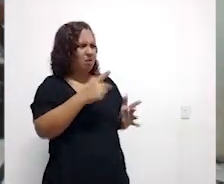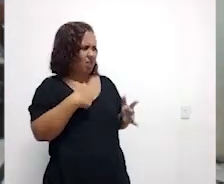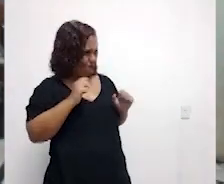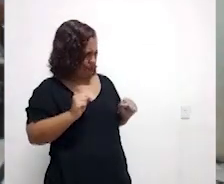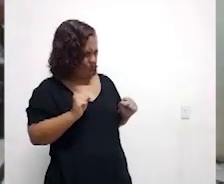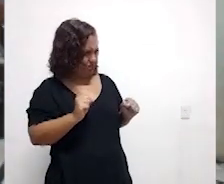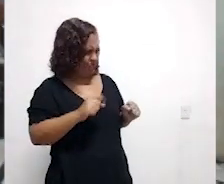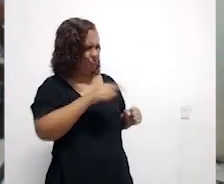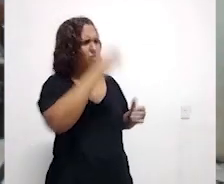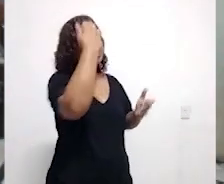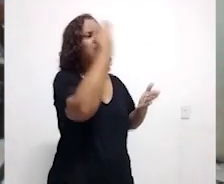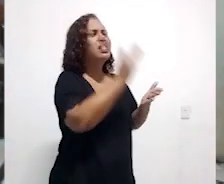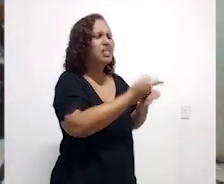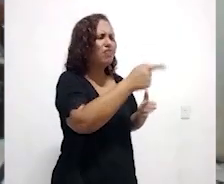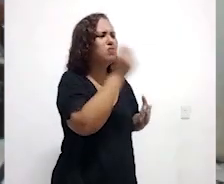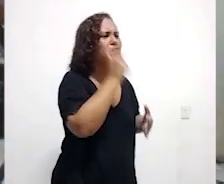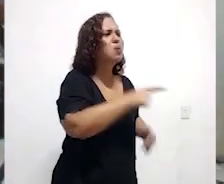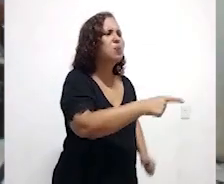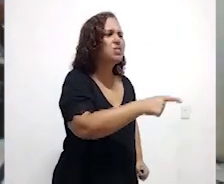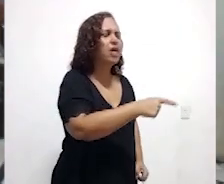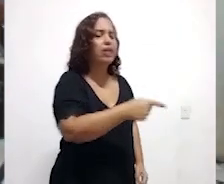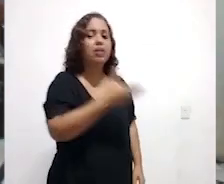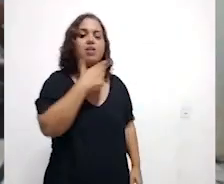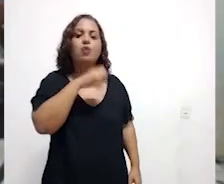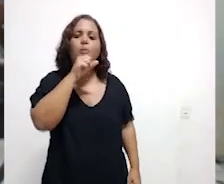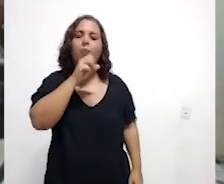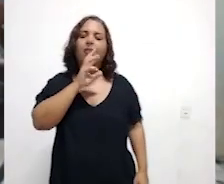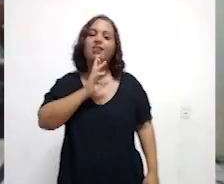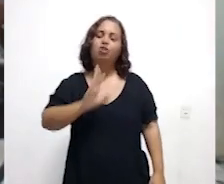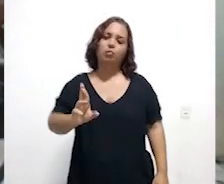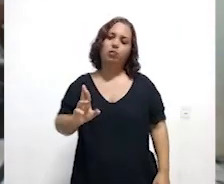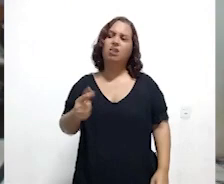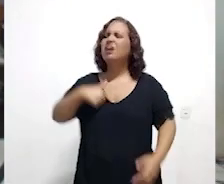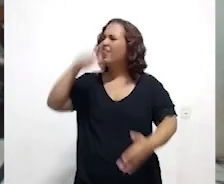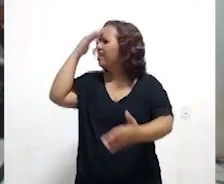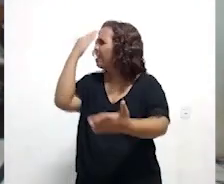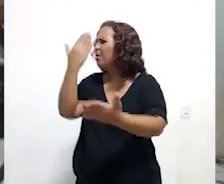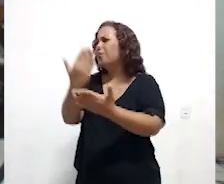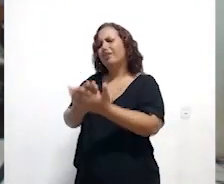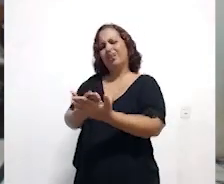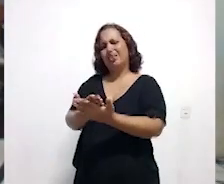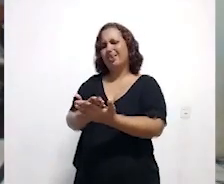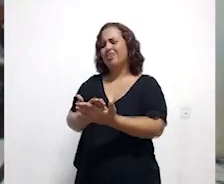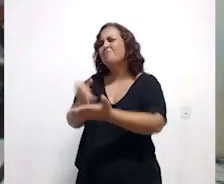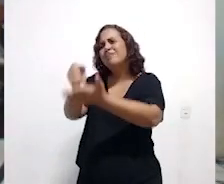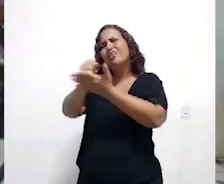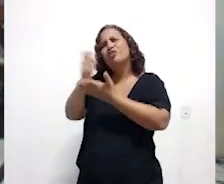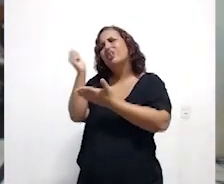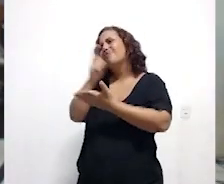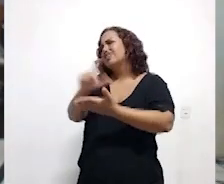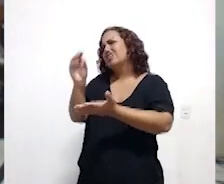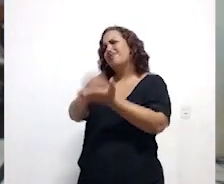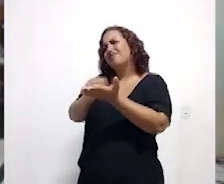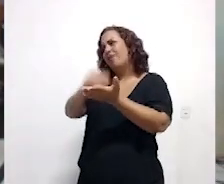creio, ajuda-me a vencer a minha incredulidade.